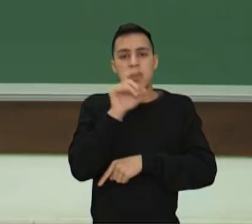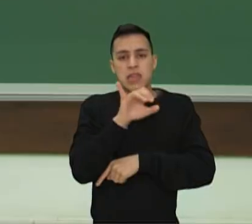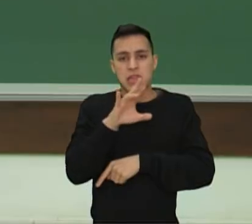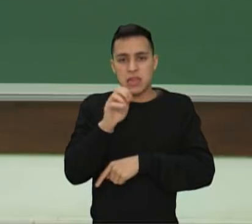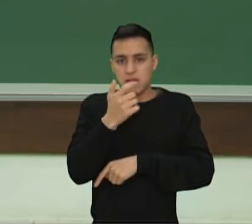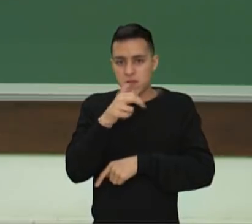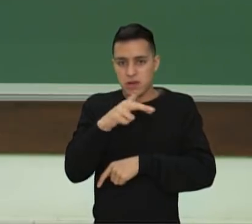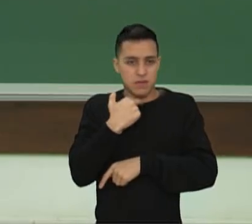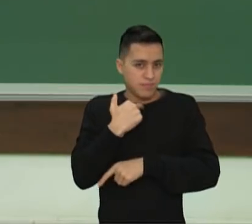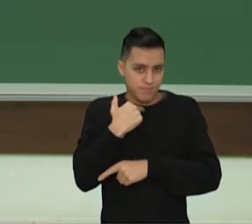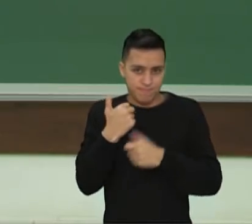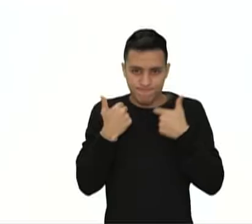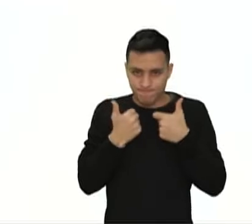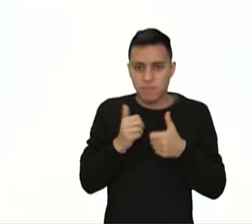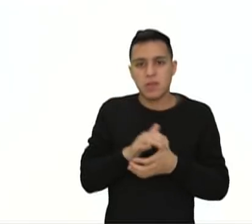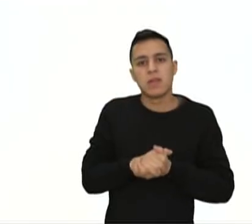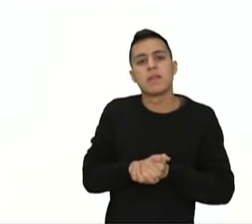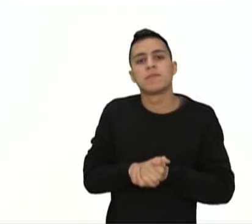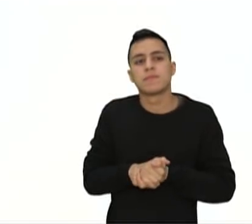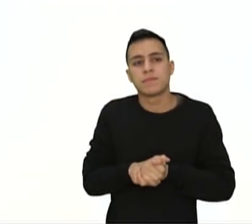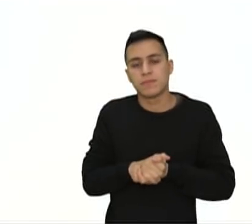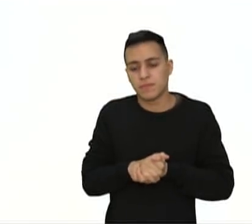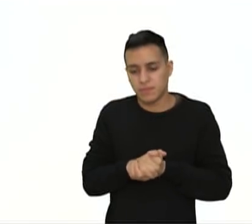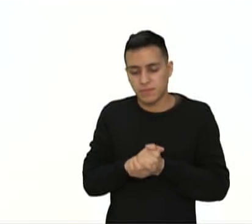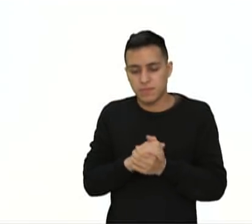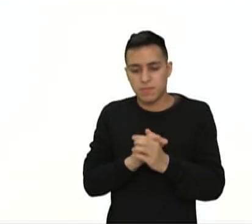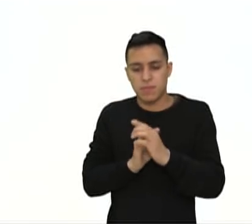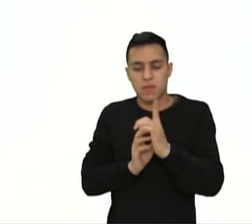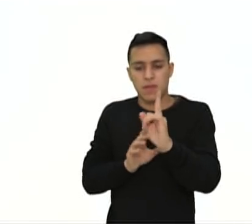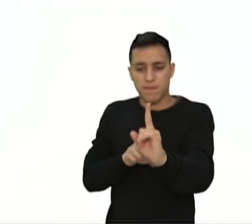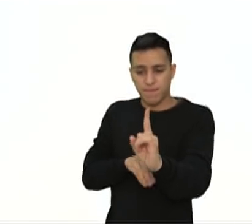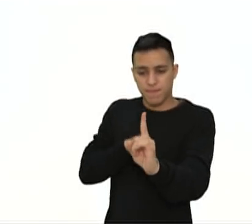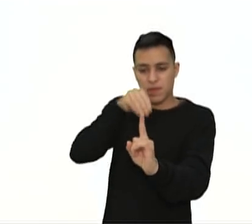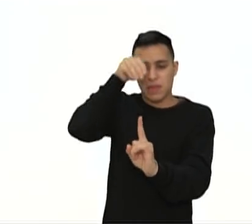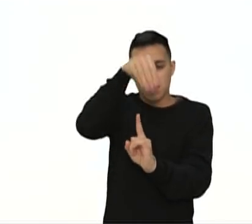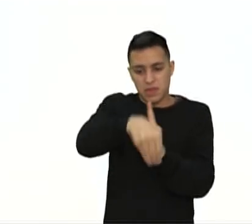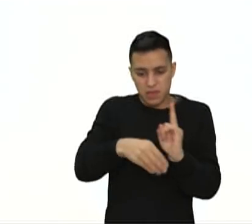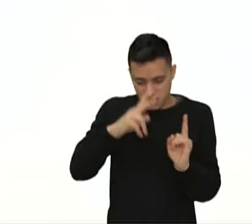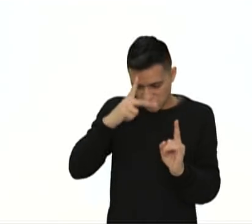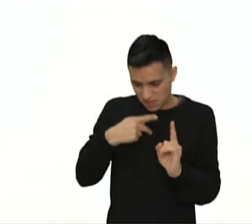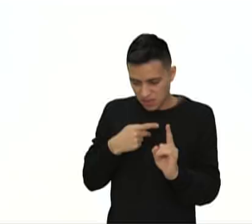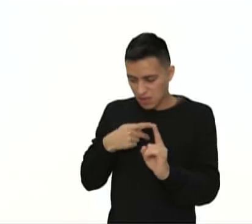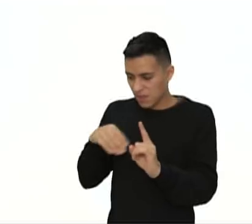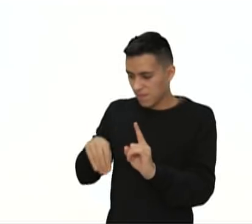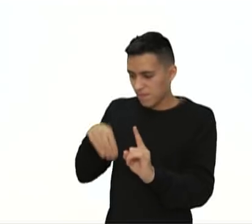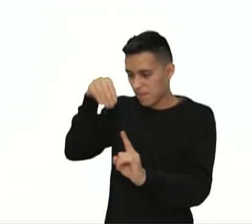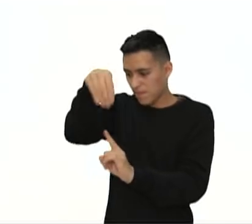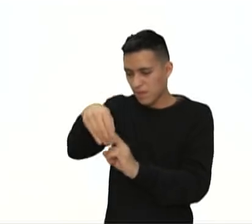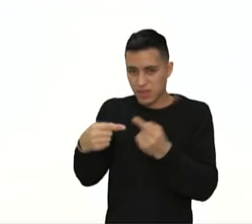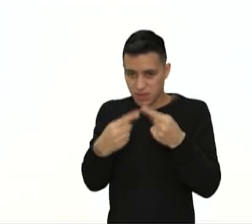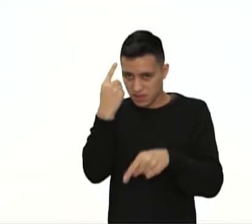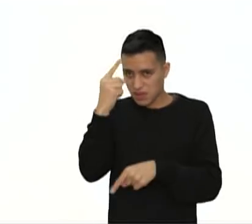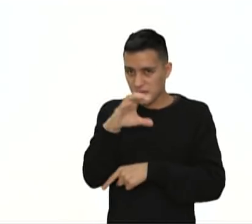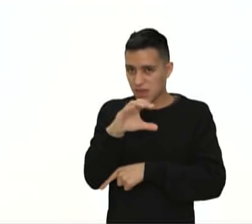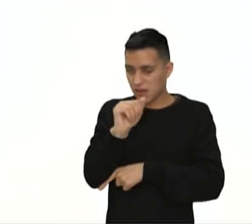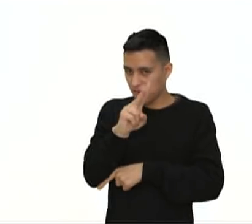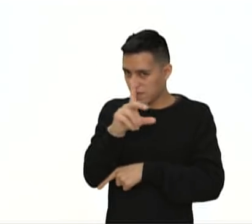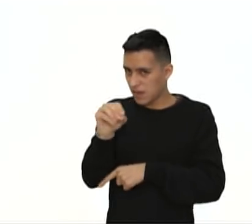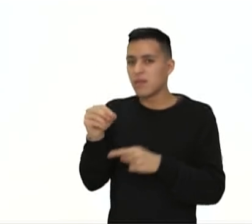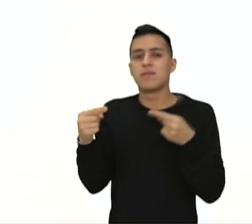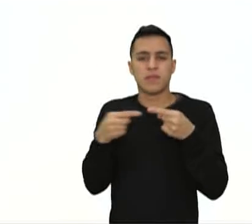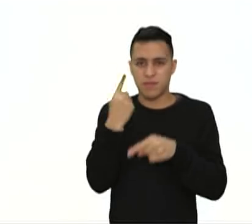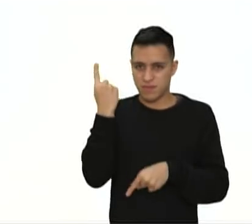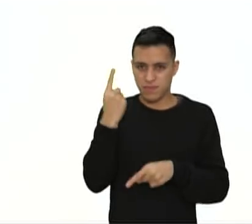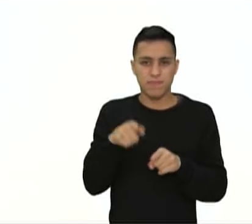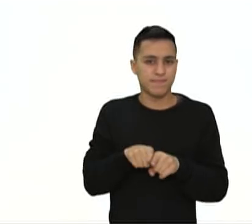também. Pular a peça do adversário ou sua própria peça com qualquer peça que não seja o cavalo,